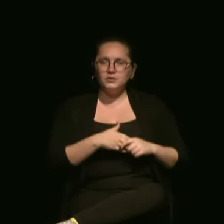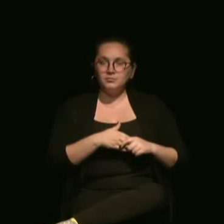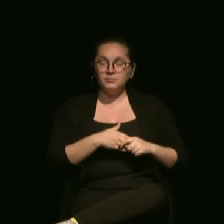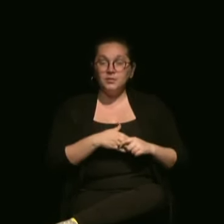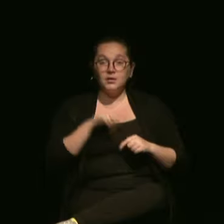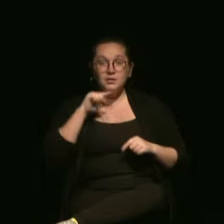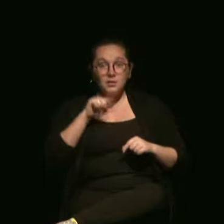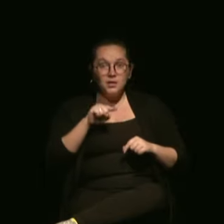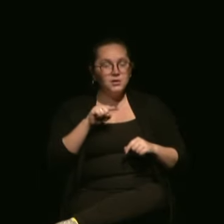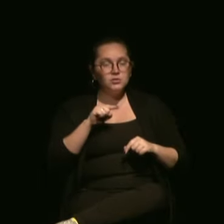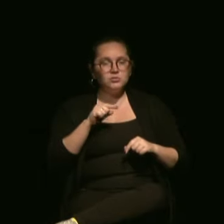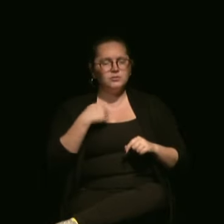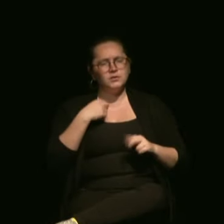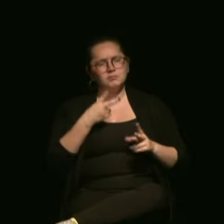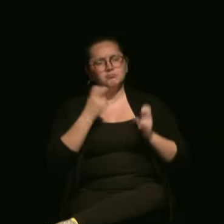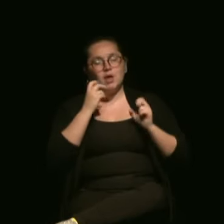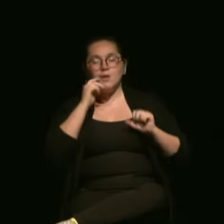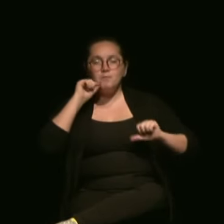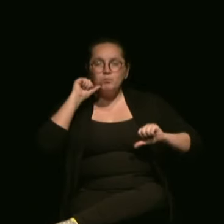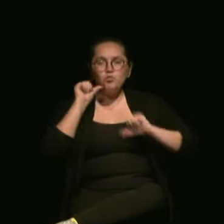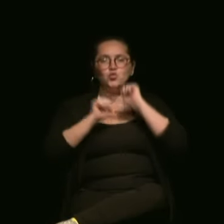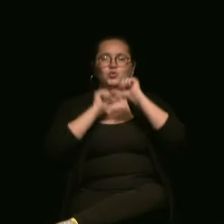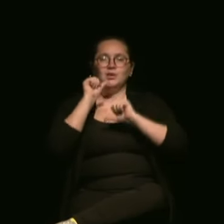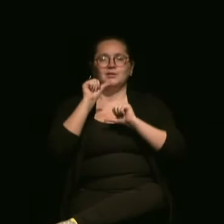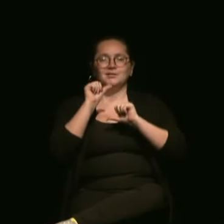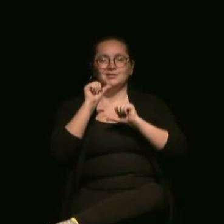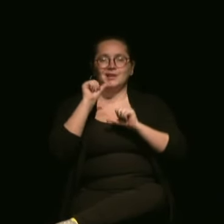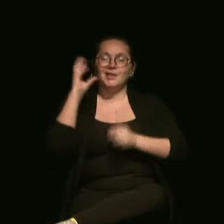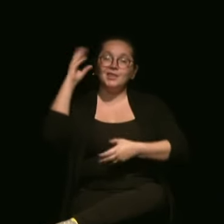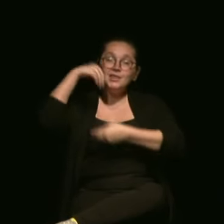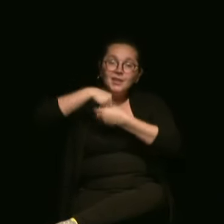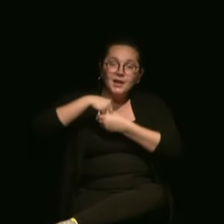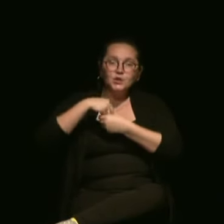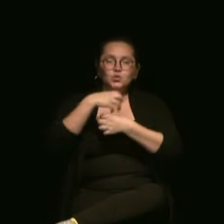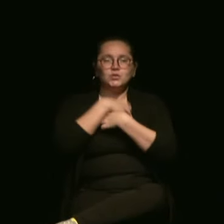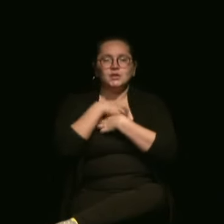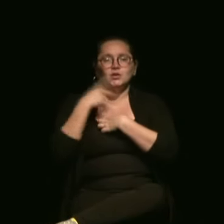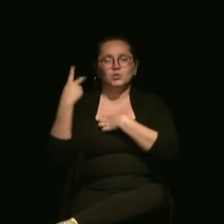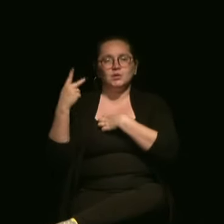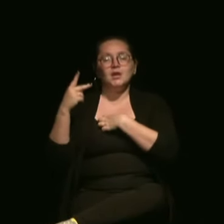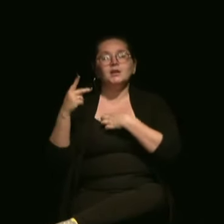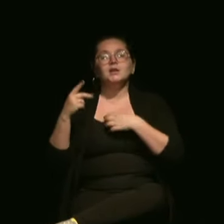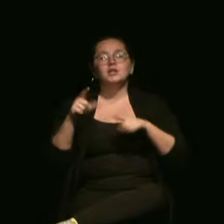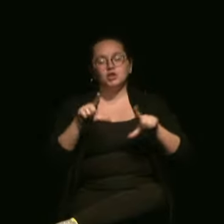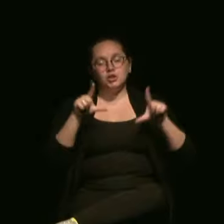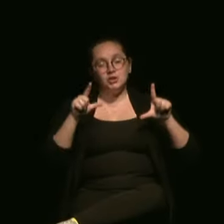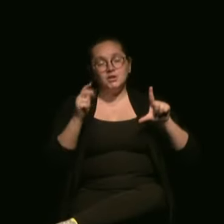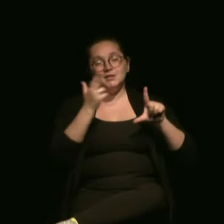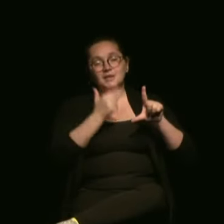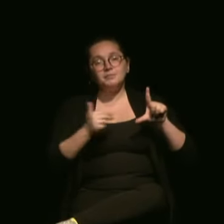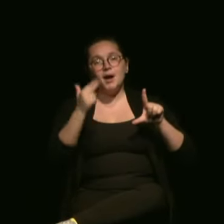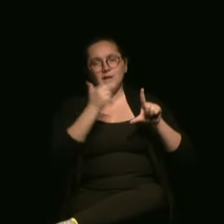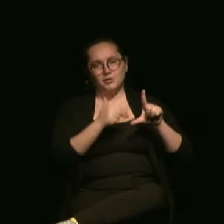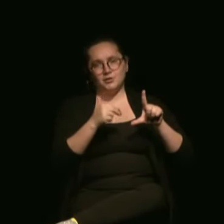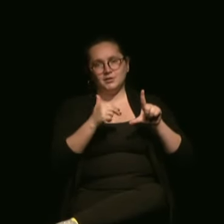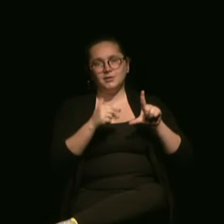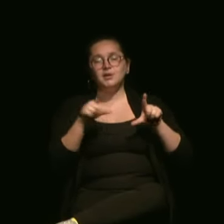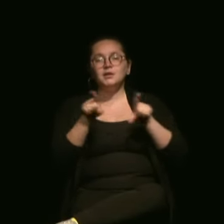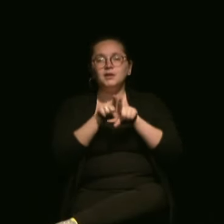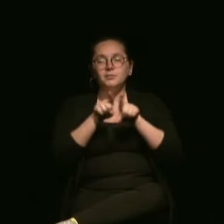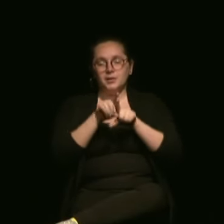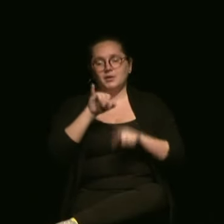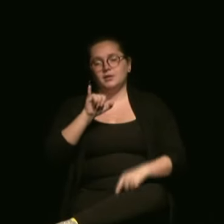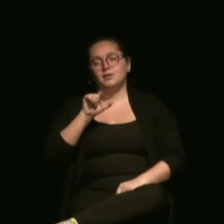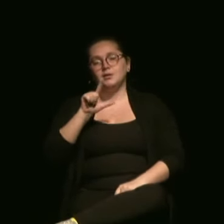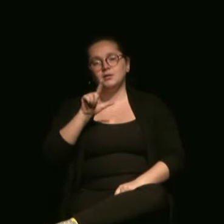Isso é uma mudança bastante importante em relação à imagem, ao insert de ilustração que vocês viram na